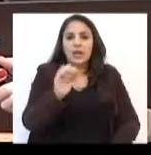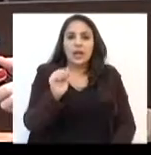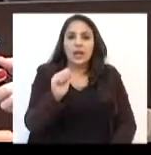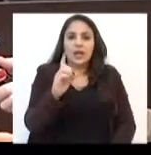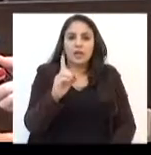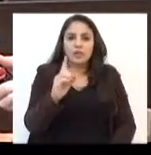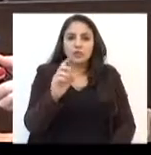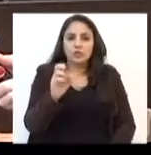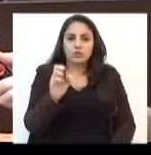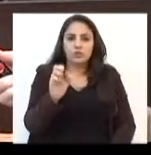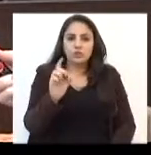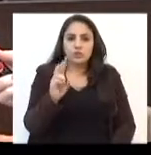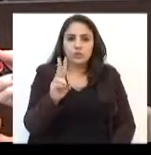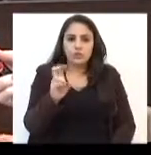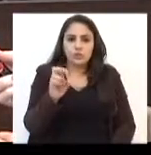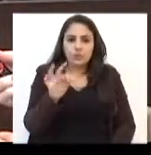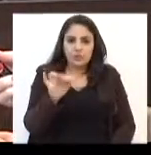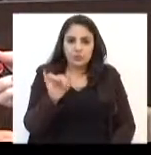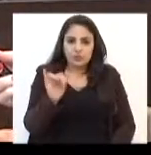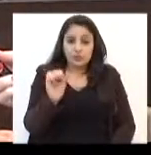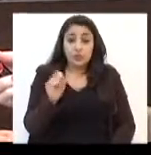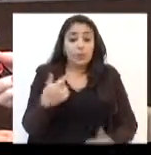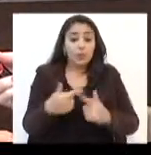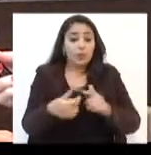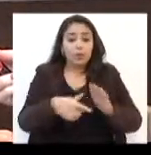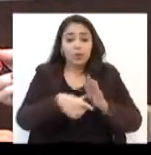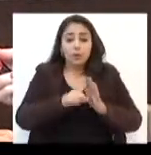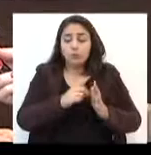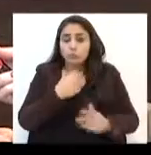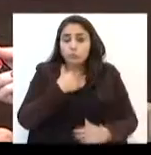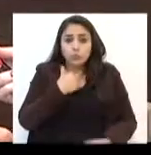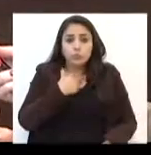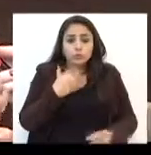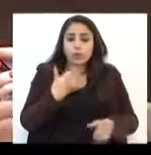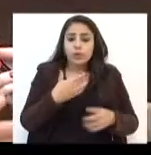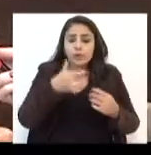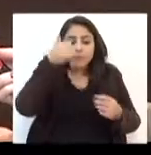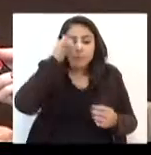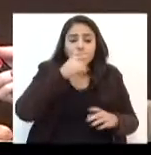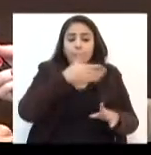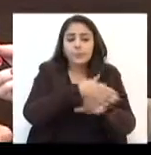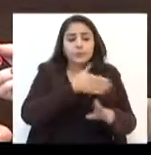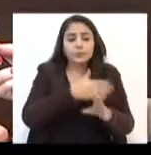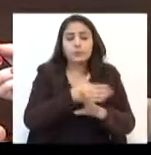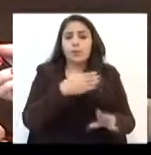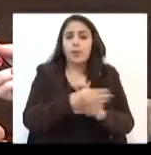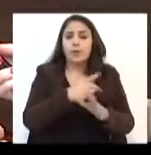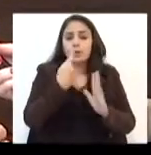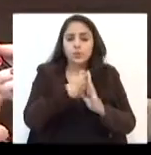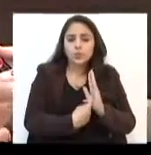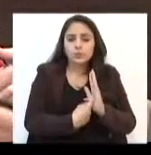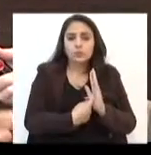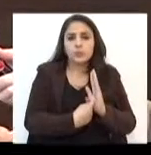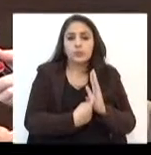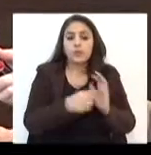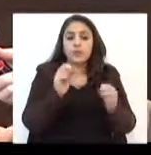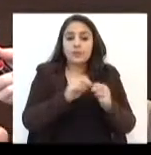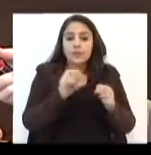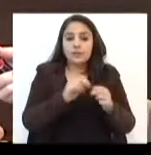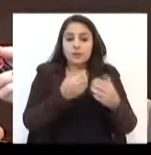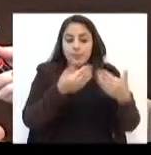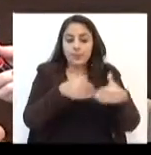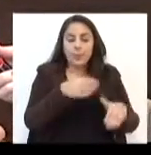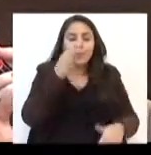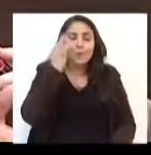os adventistas é porque eles eram privados de participar de concurso público, de fazer prova